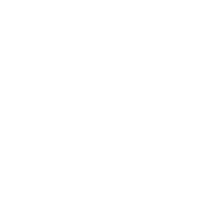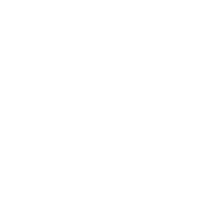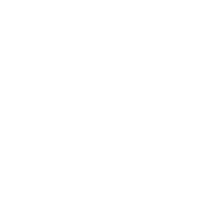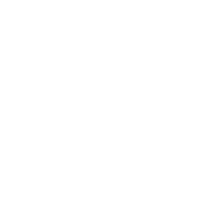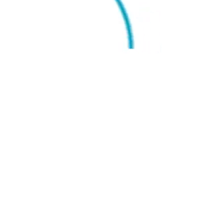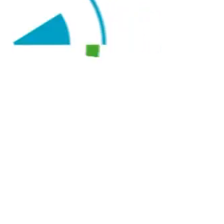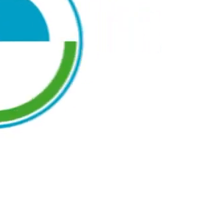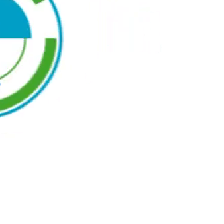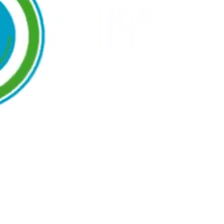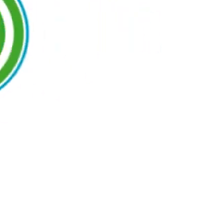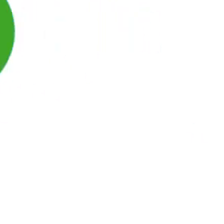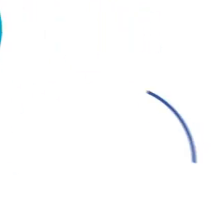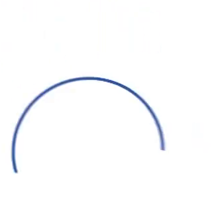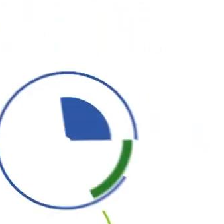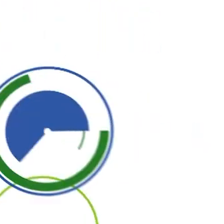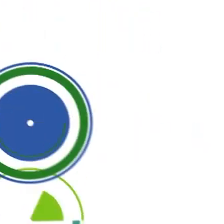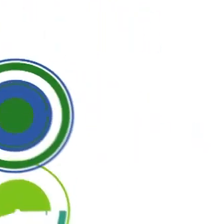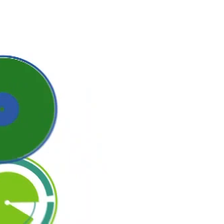E aí